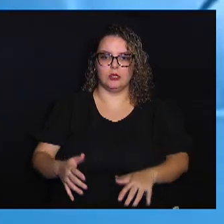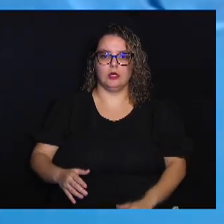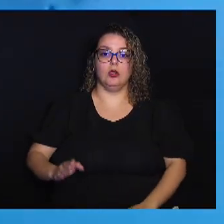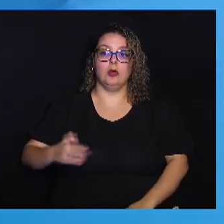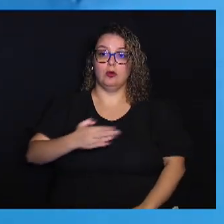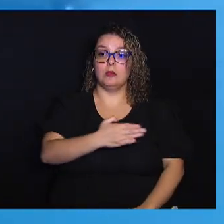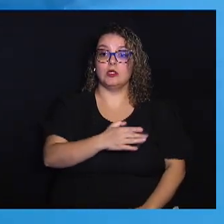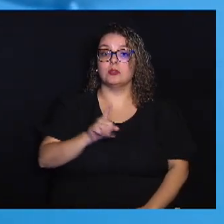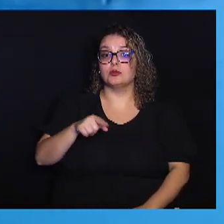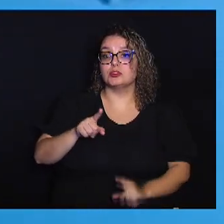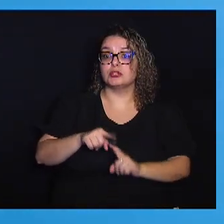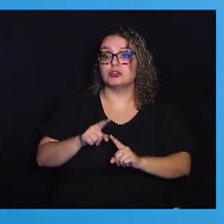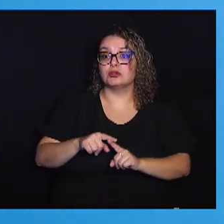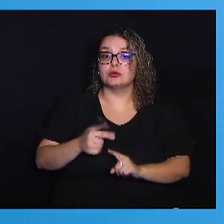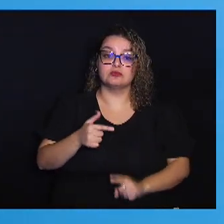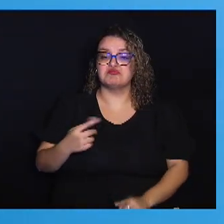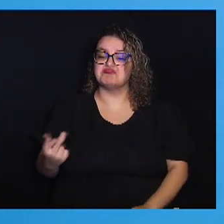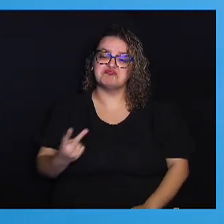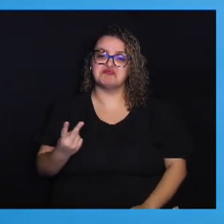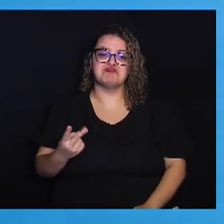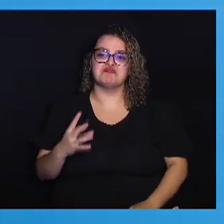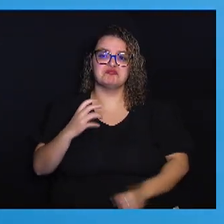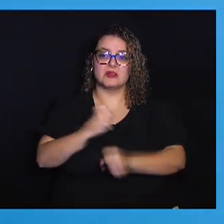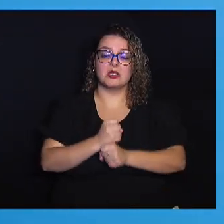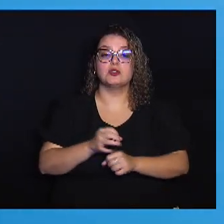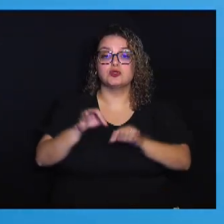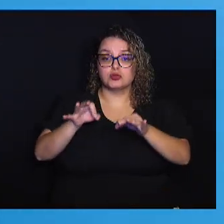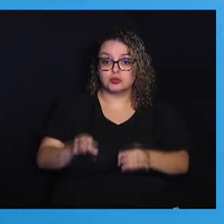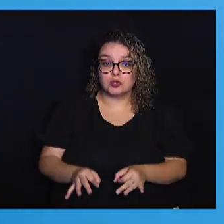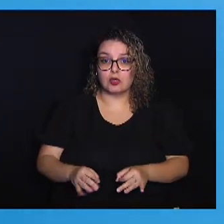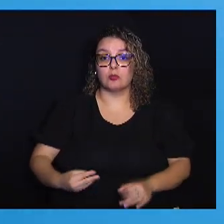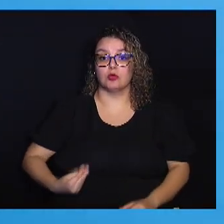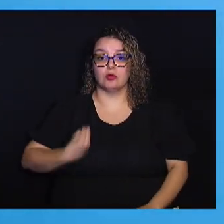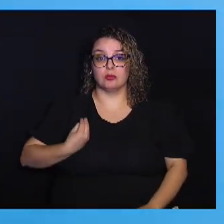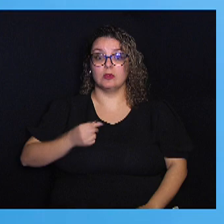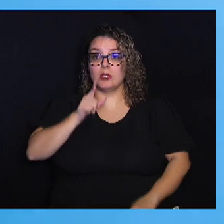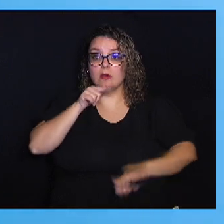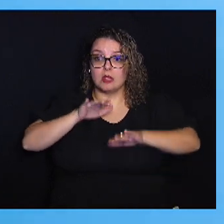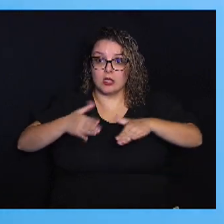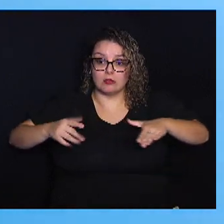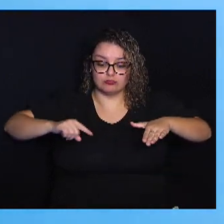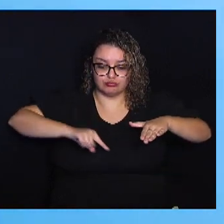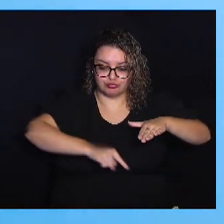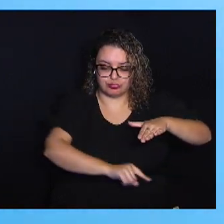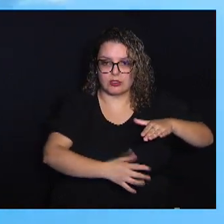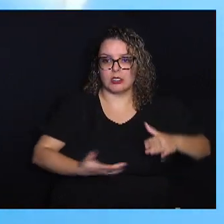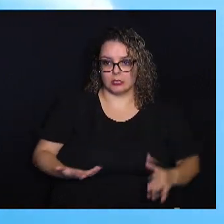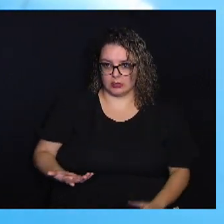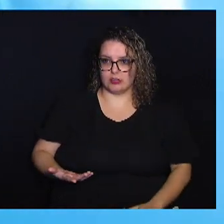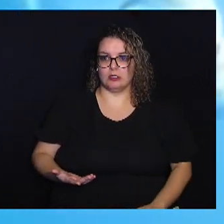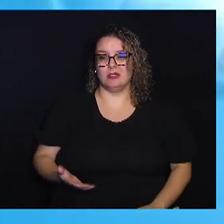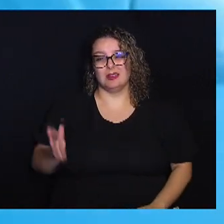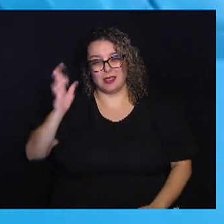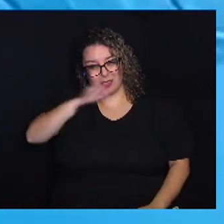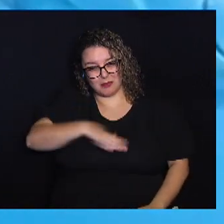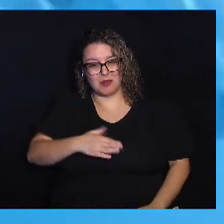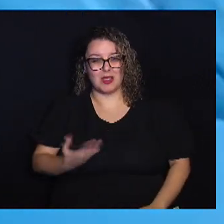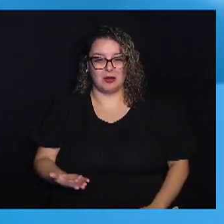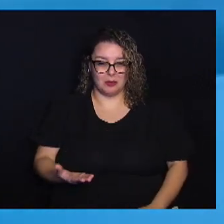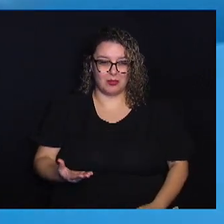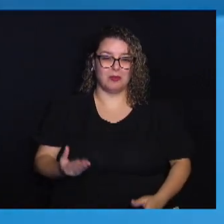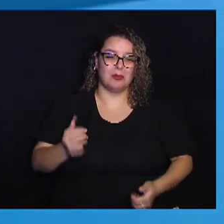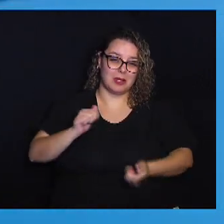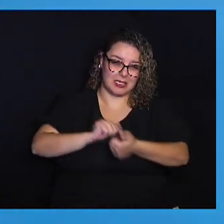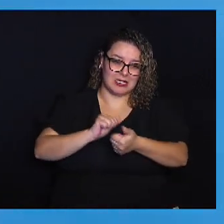como uma espécie sem valor agregado, justamente por viver em águas profundas e devido à má qualidade da carne, que